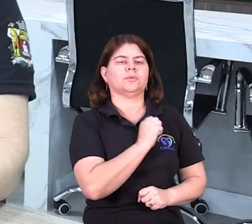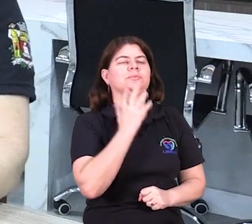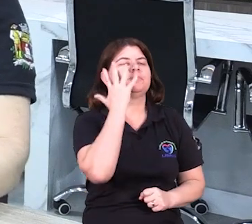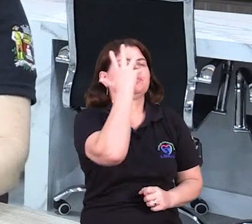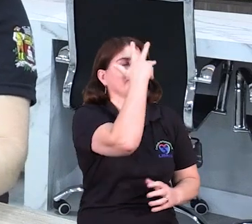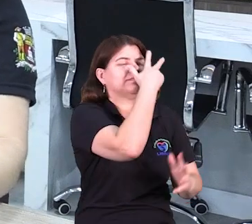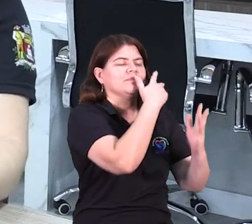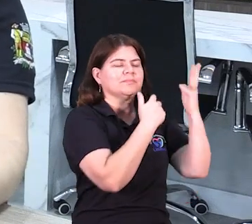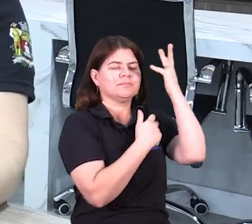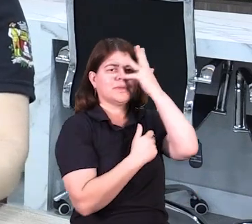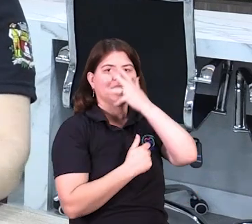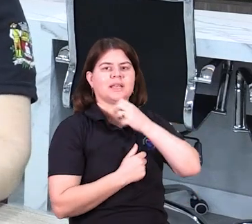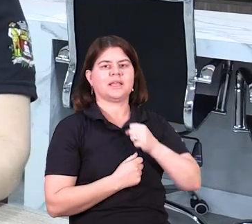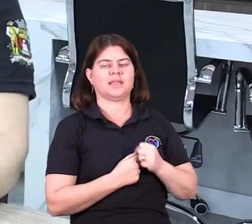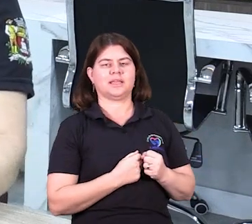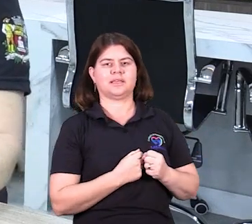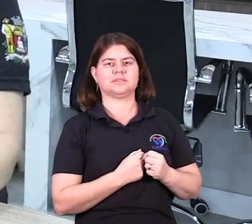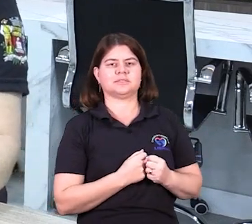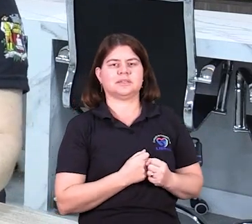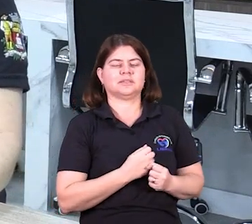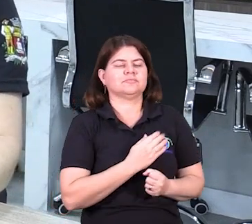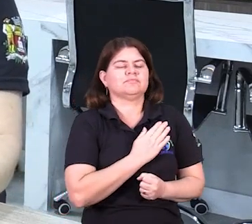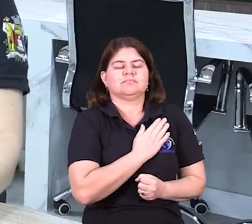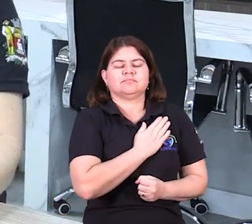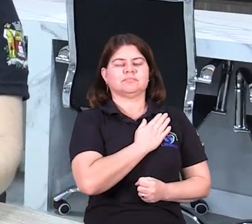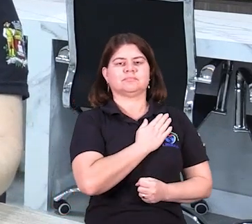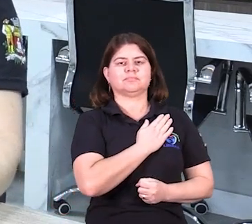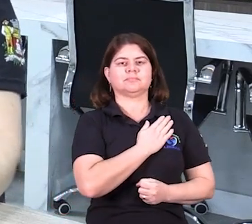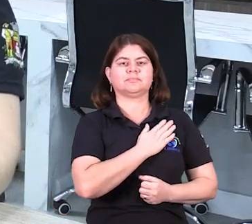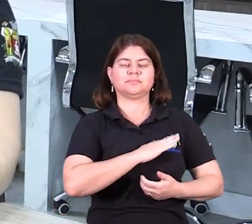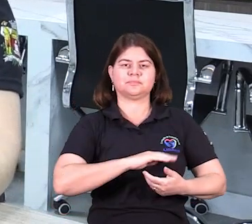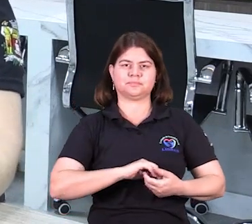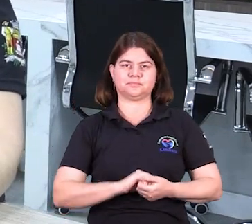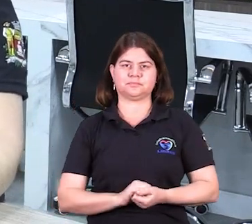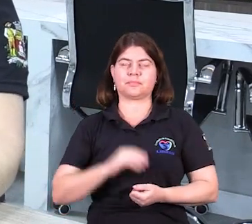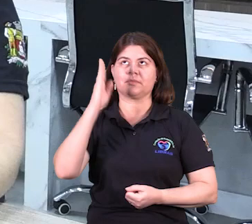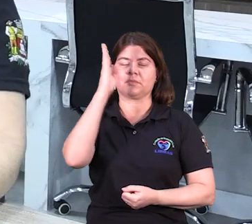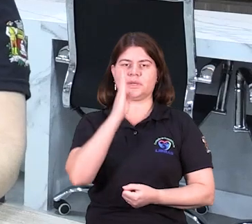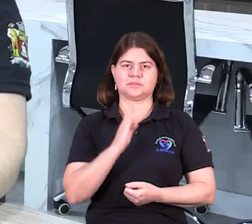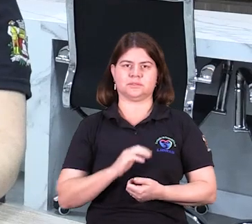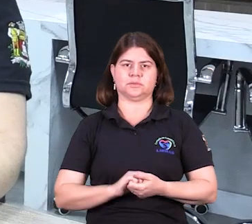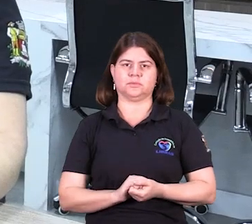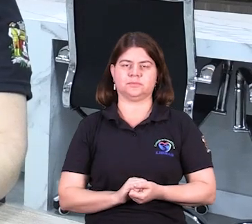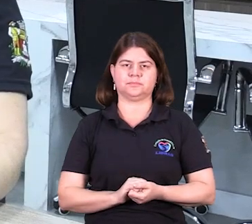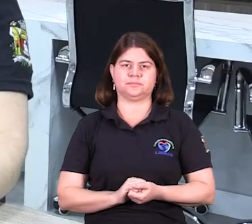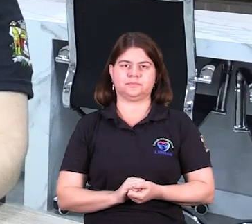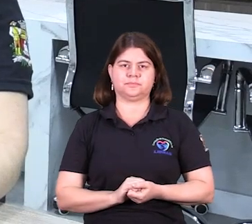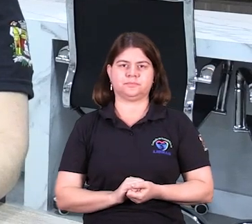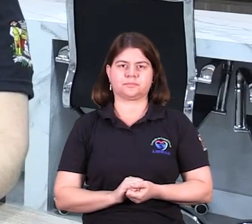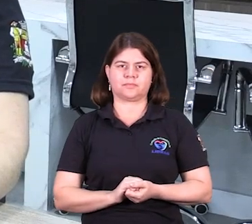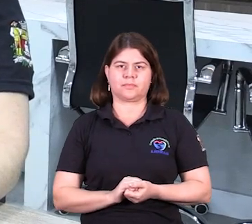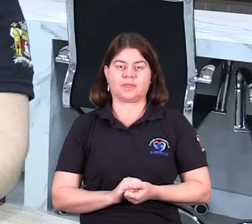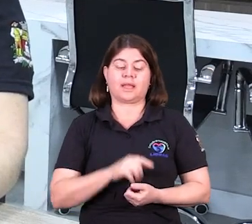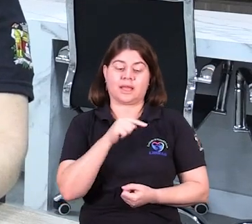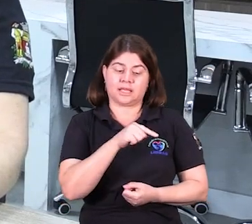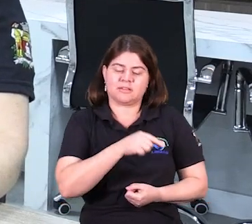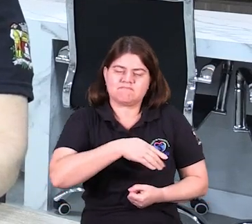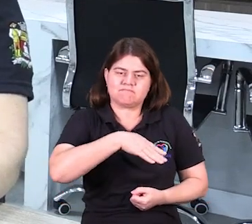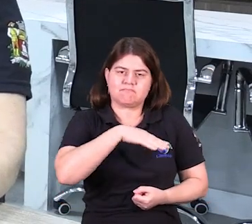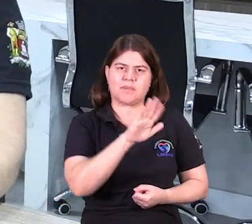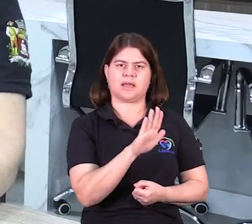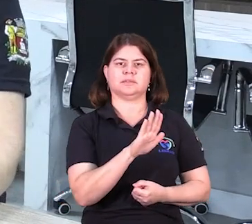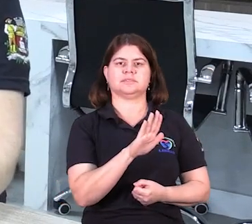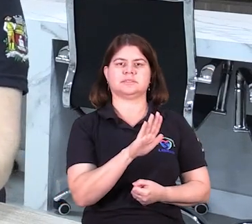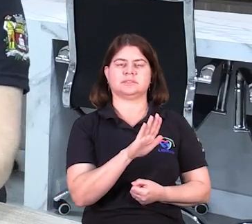beleza, das riquezas. Ele celebra a beleza e as riquezas do Brasil, mas é uma citação direta e fala que